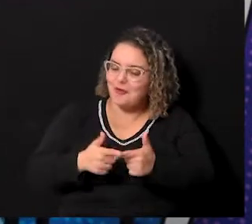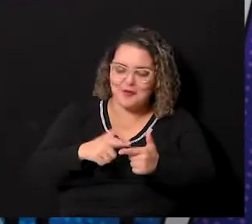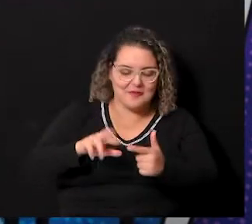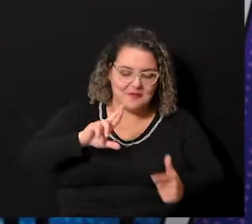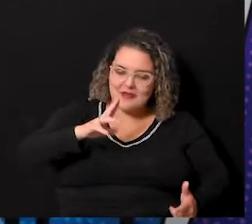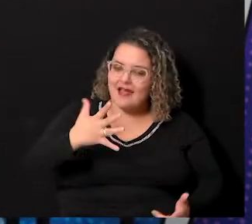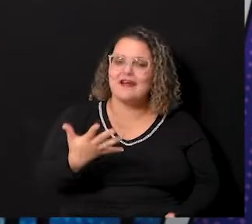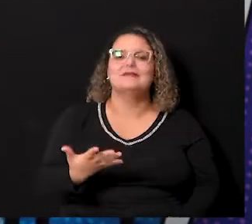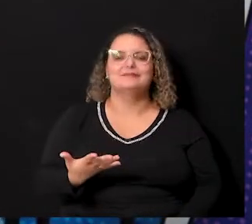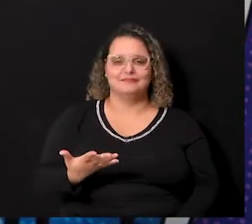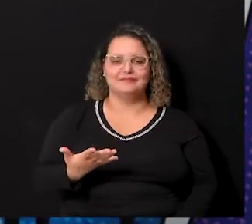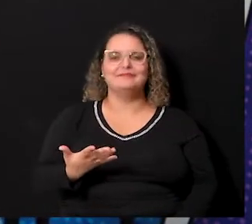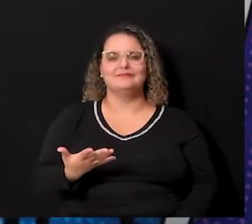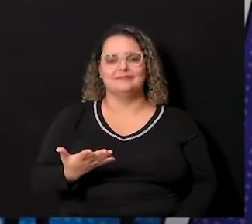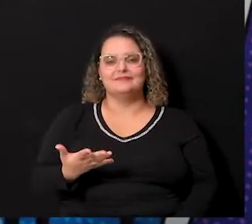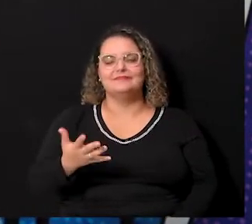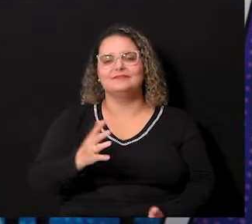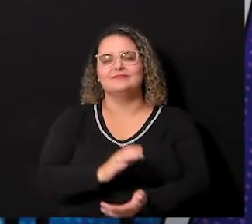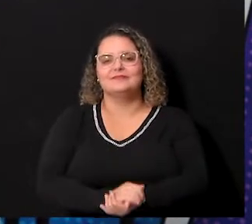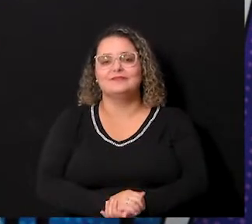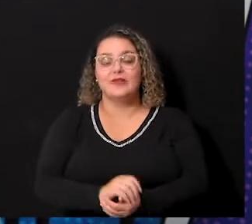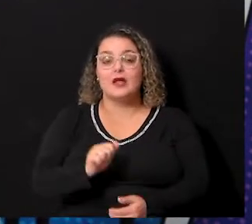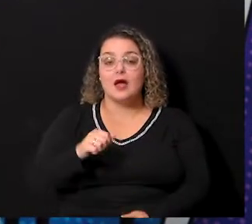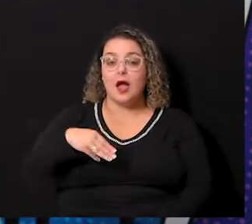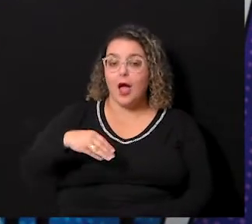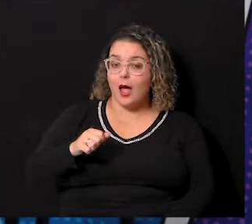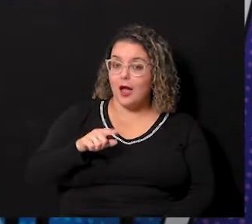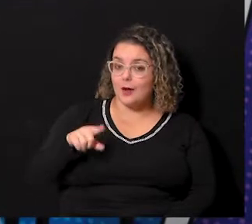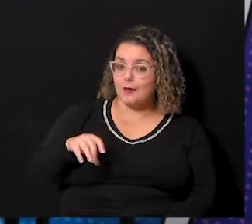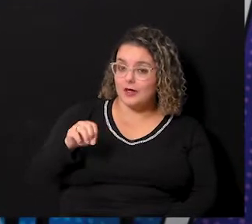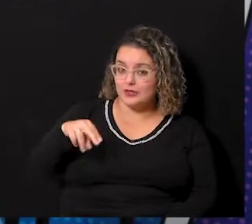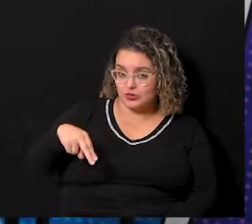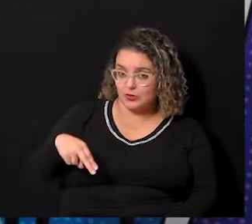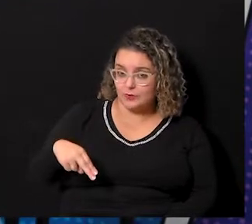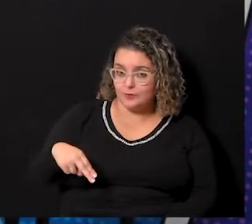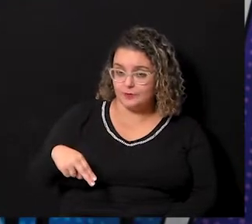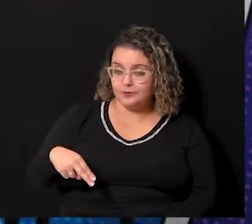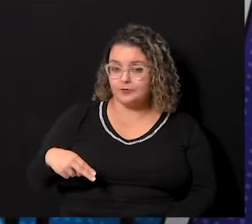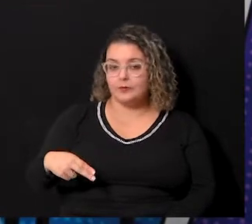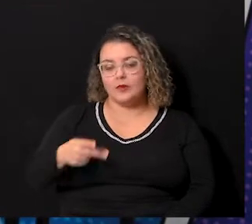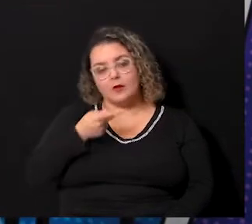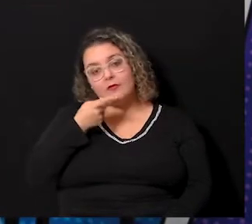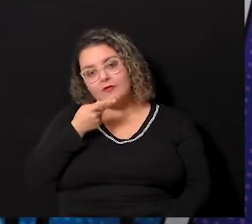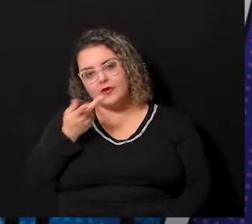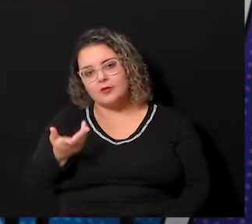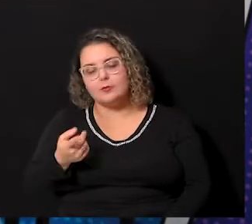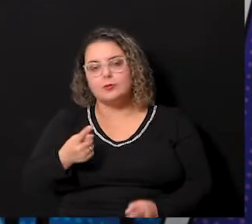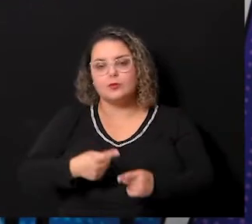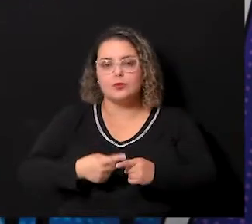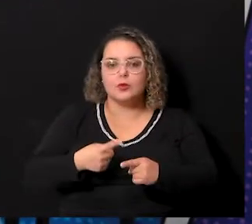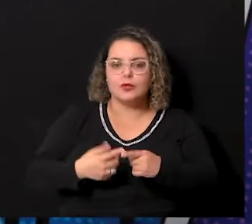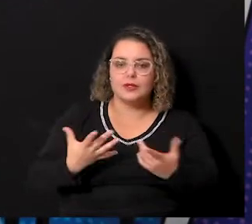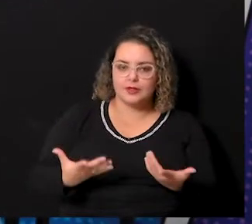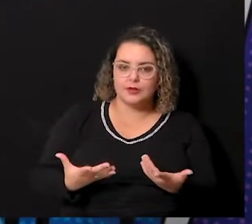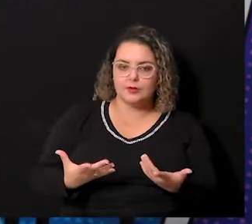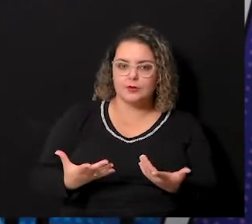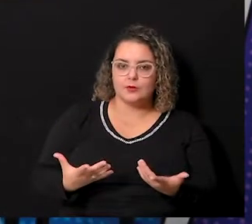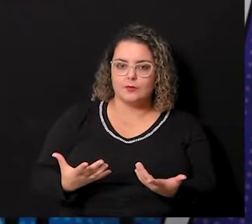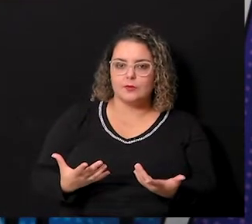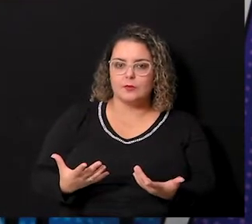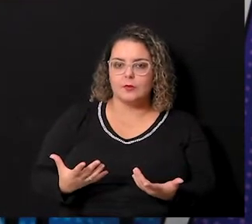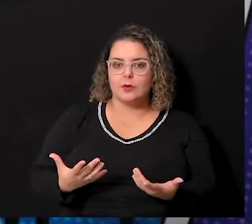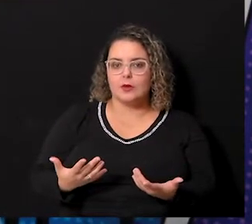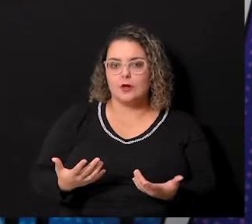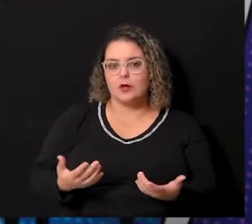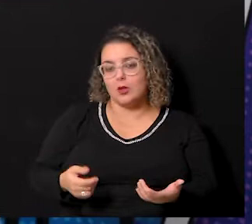problema. Olha, o Amazon, eu acabo citando o Amazon porque